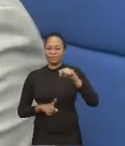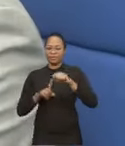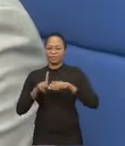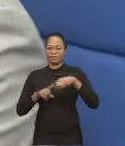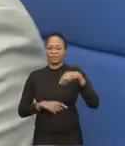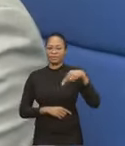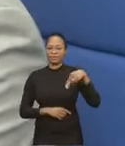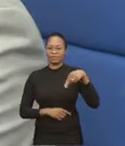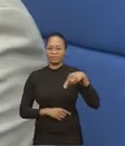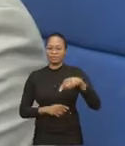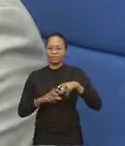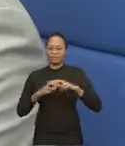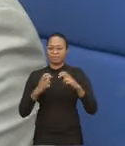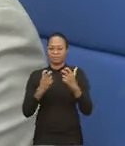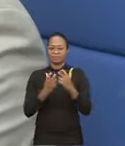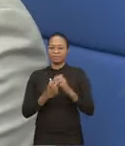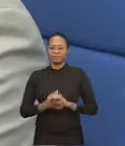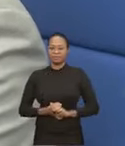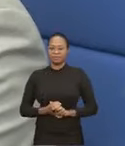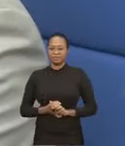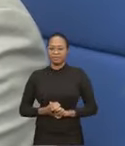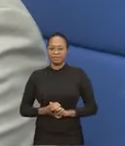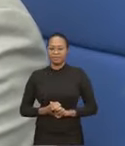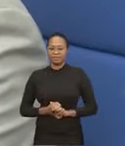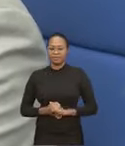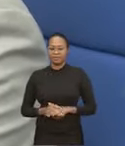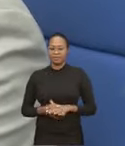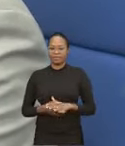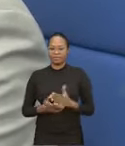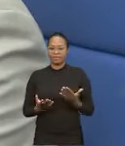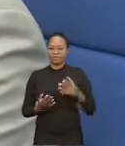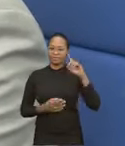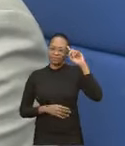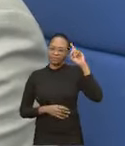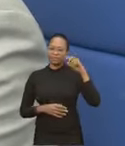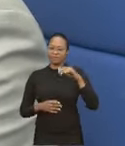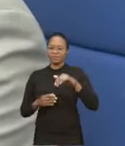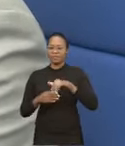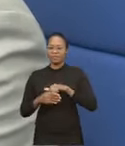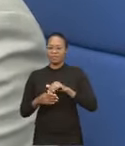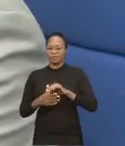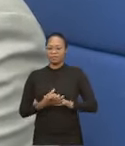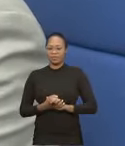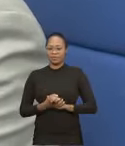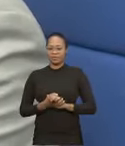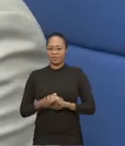dessa sessão ordinária, expediente do dia, senhor presidente, projeto de lei legislativo de número